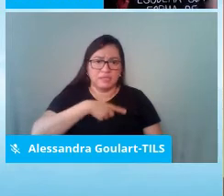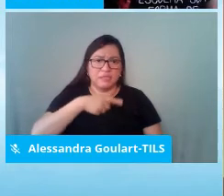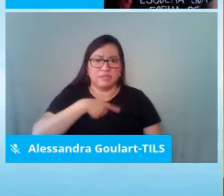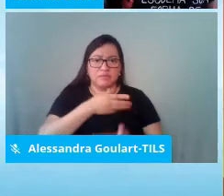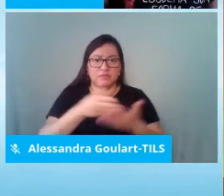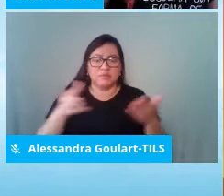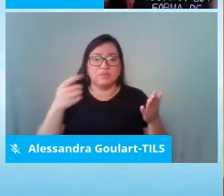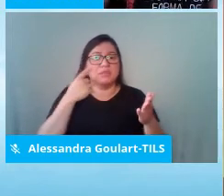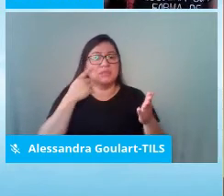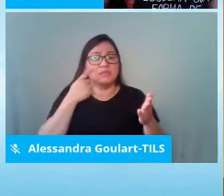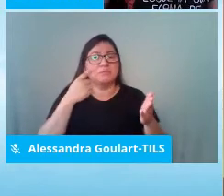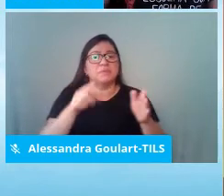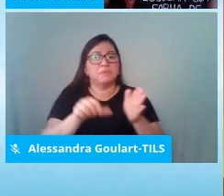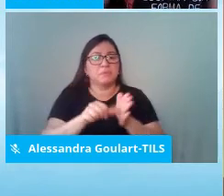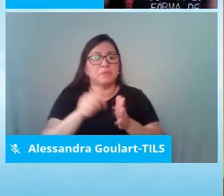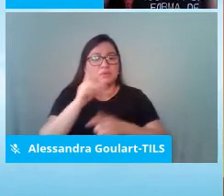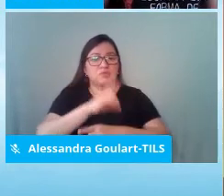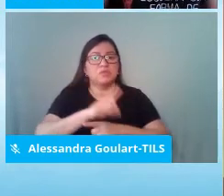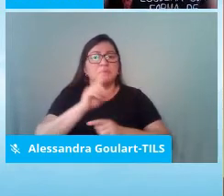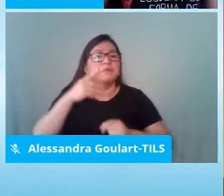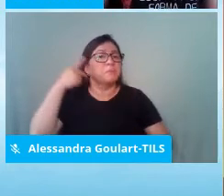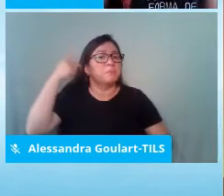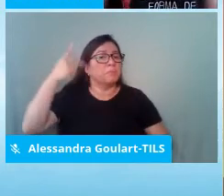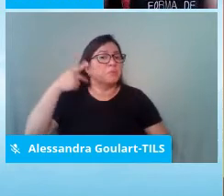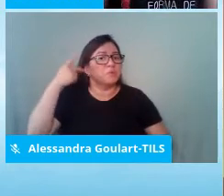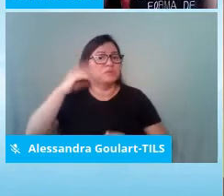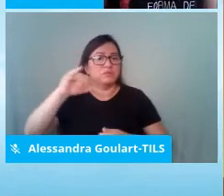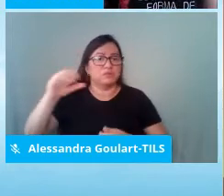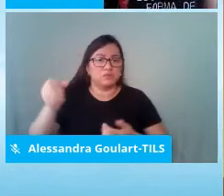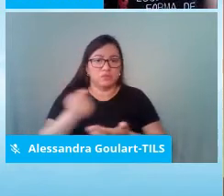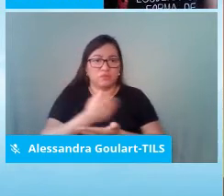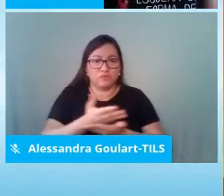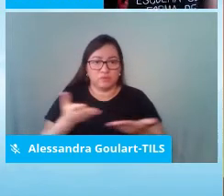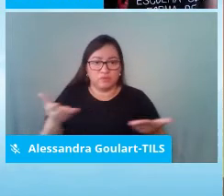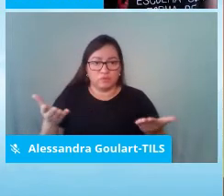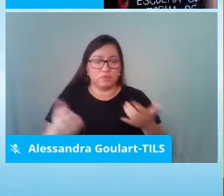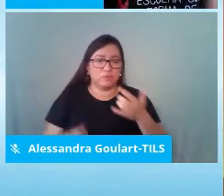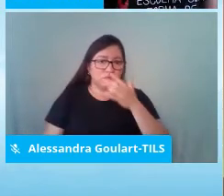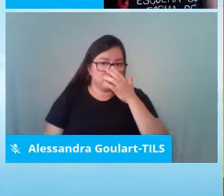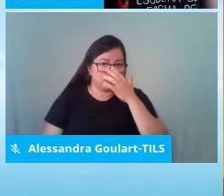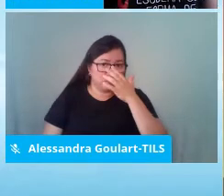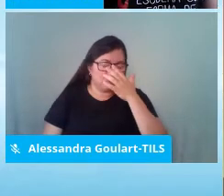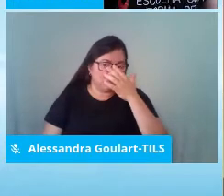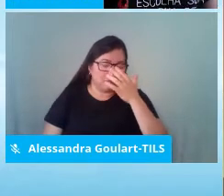falar sobre as políticas inovadoras na primeira infância